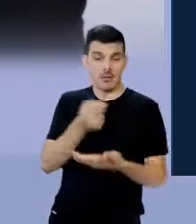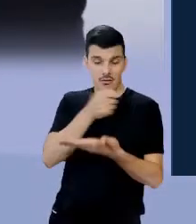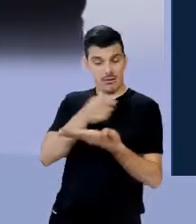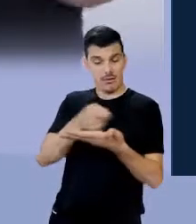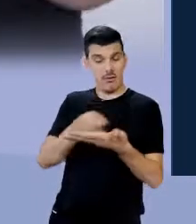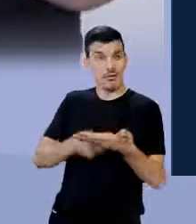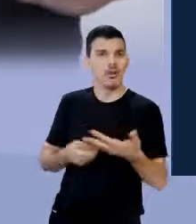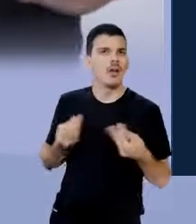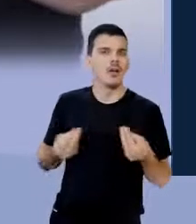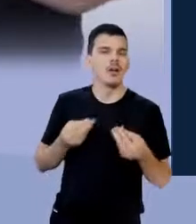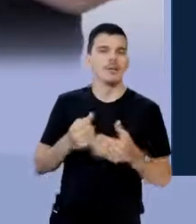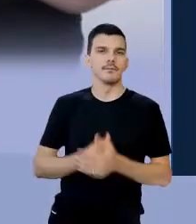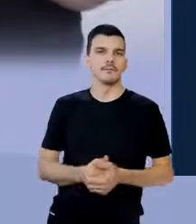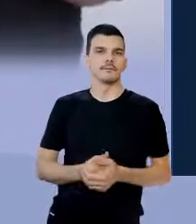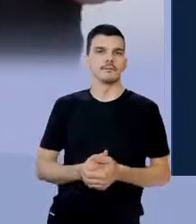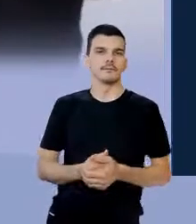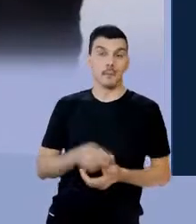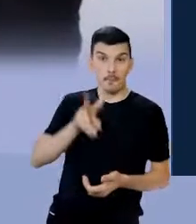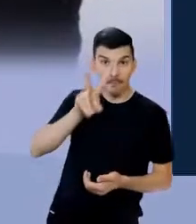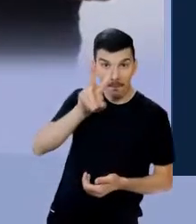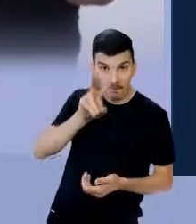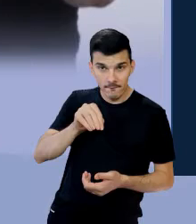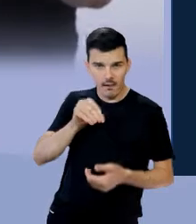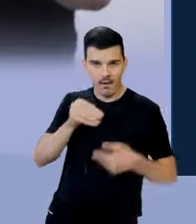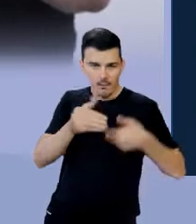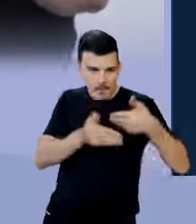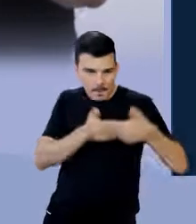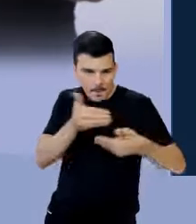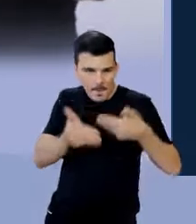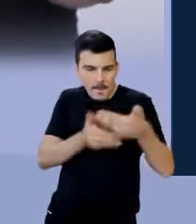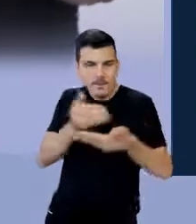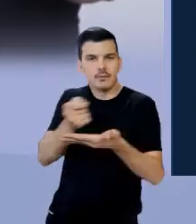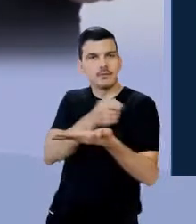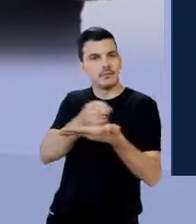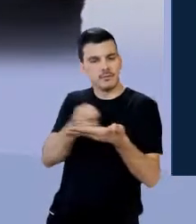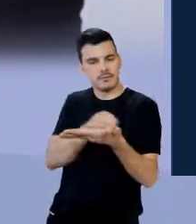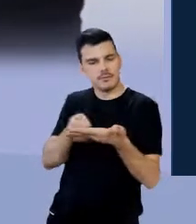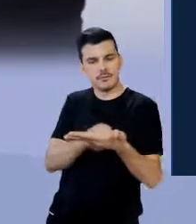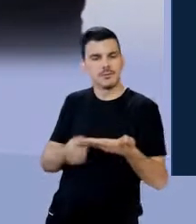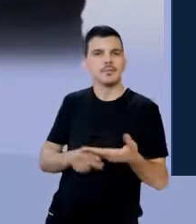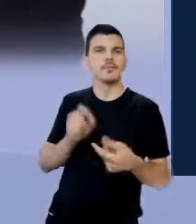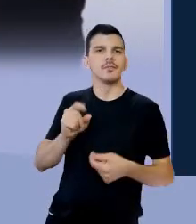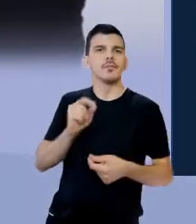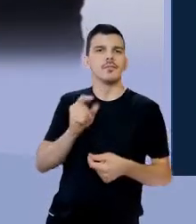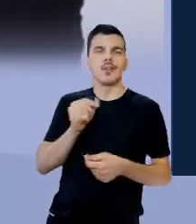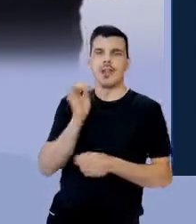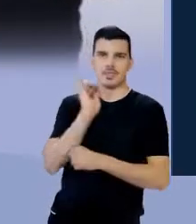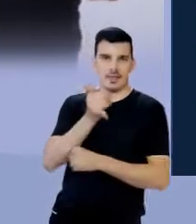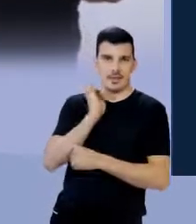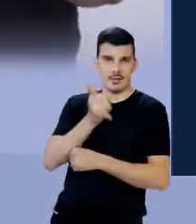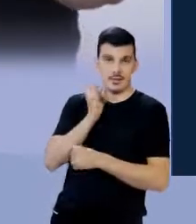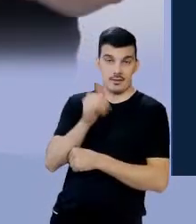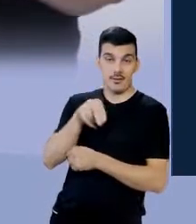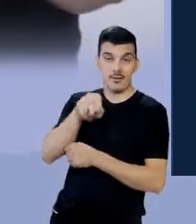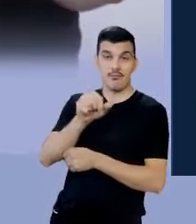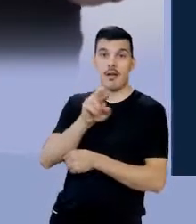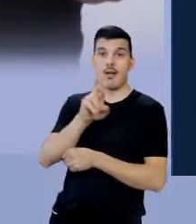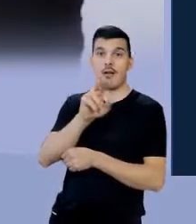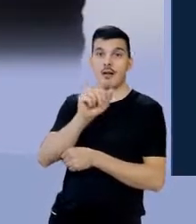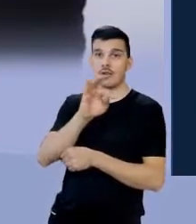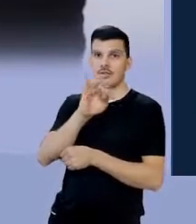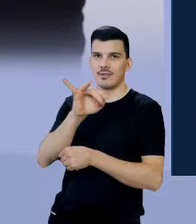a narração desse autor? Ele vai proceder em suas obras numa